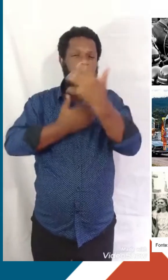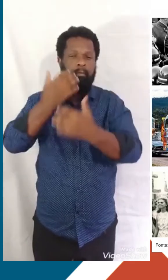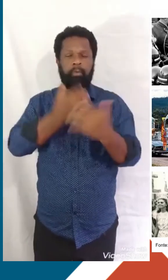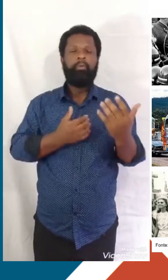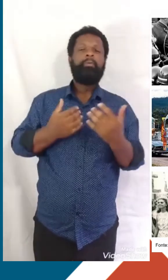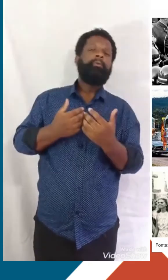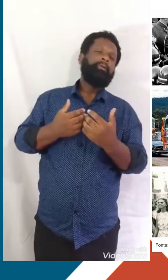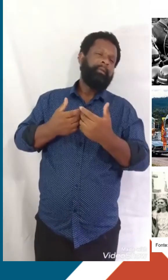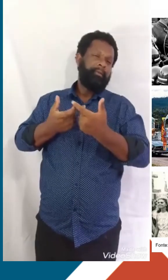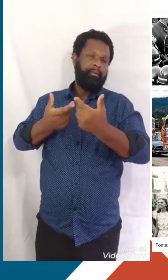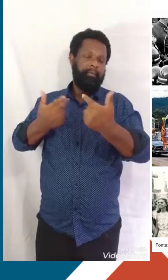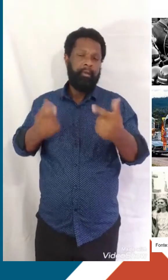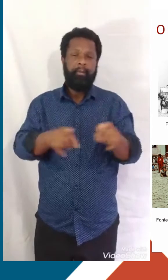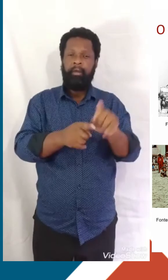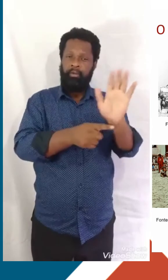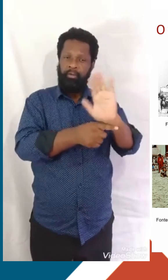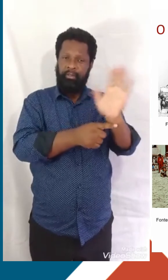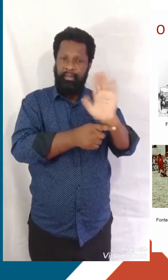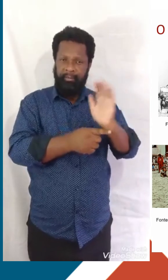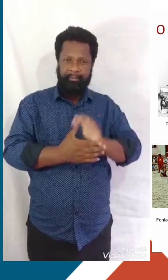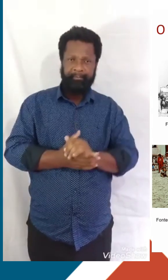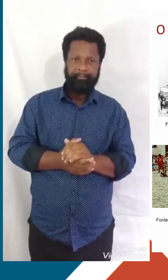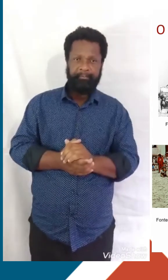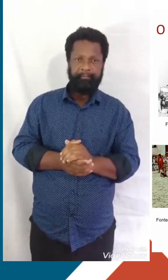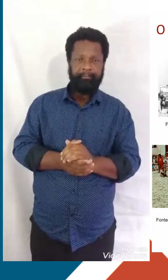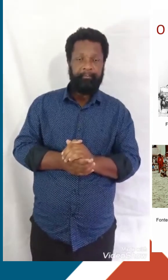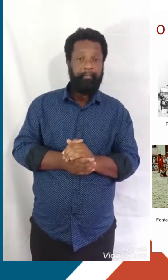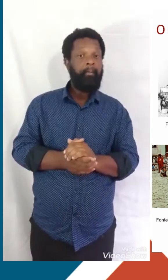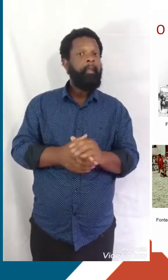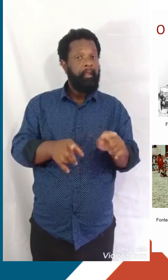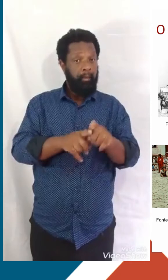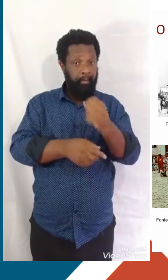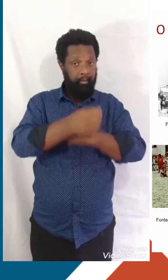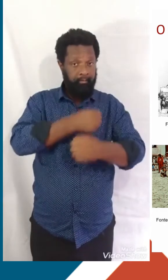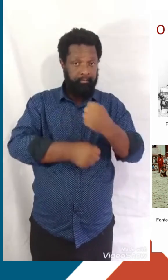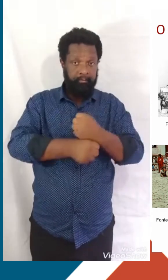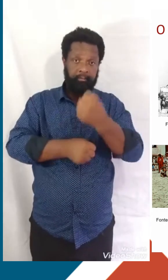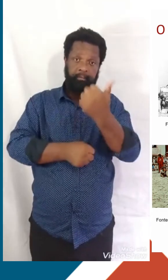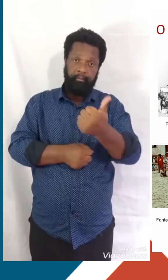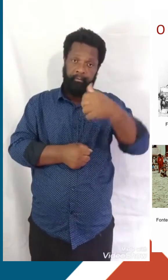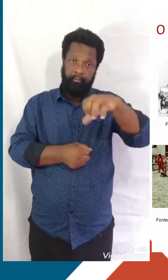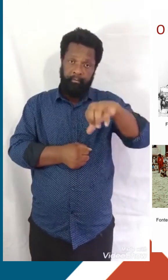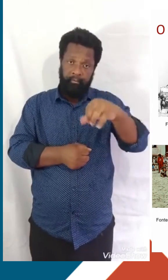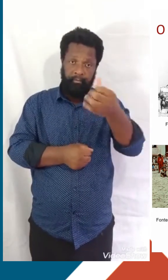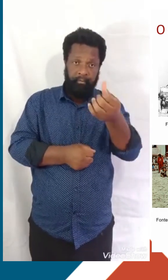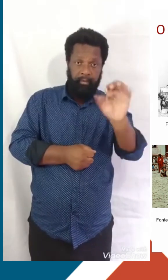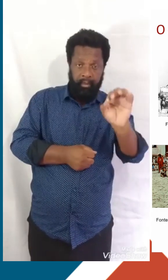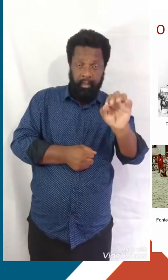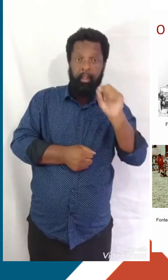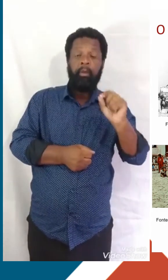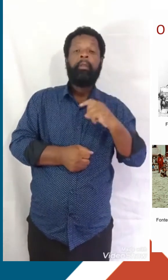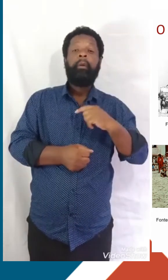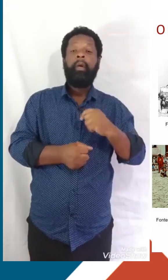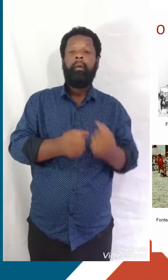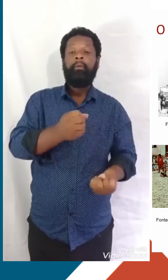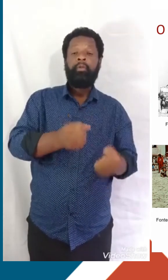o tropicalismo e o cinema novo. Também na década de 60 temos o surgimento do cinema